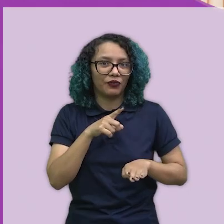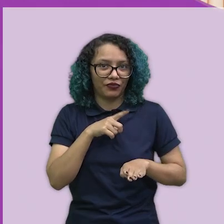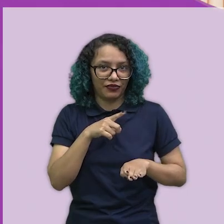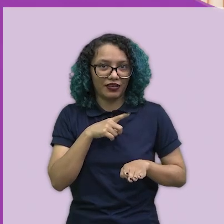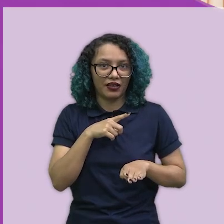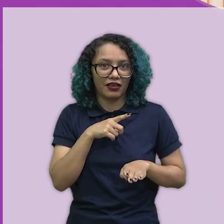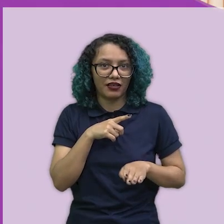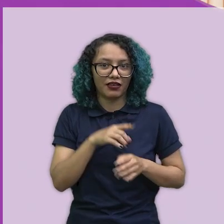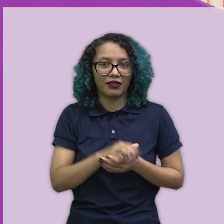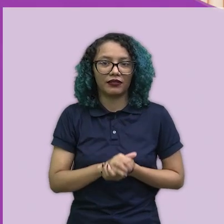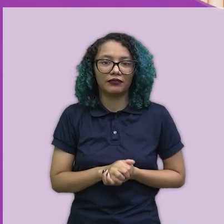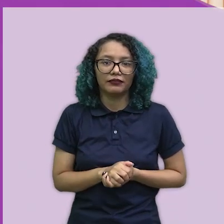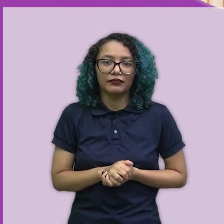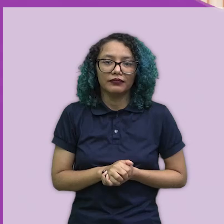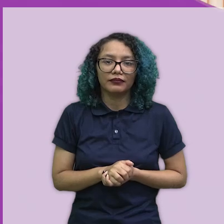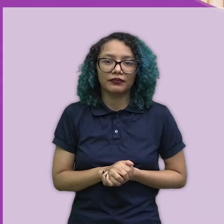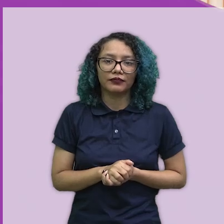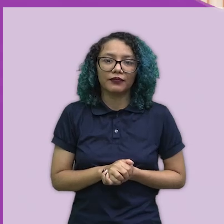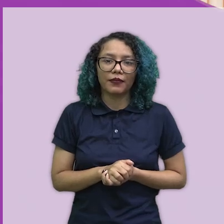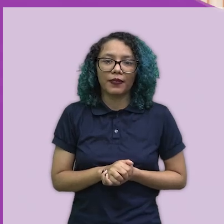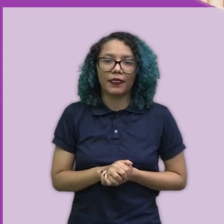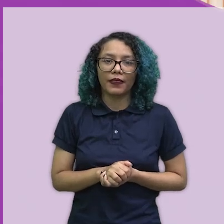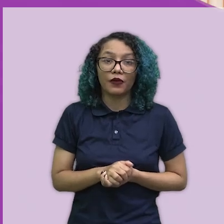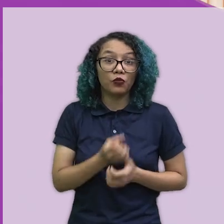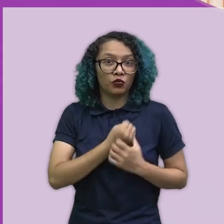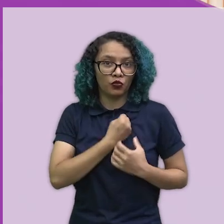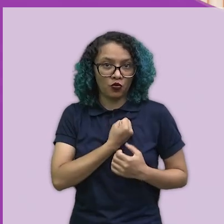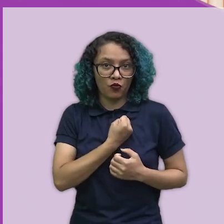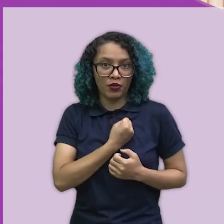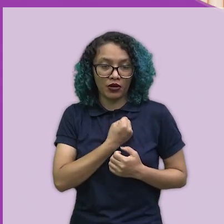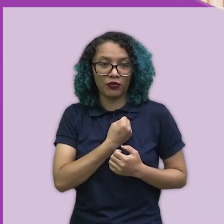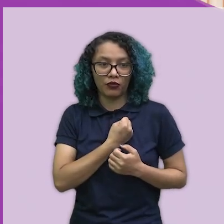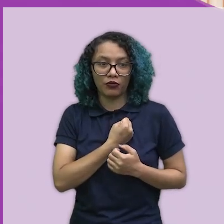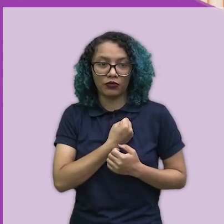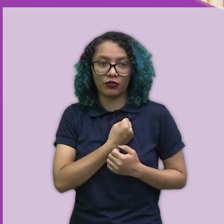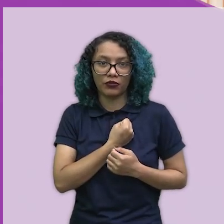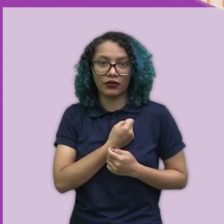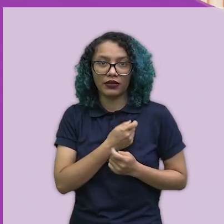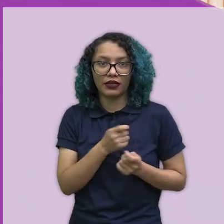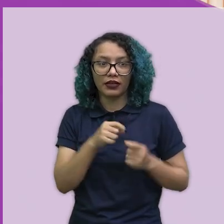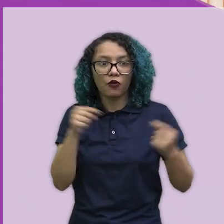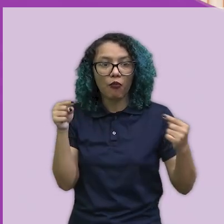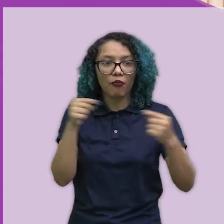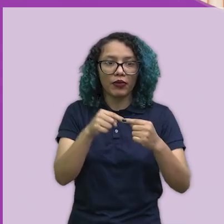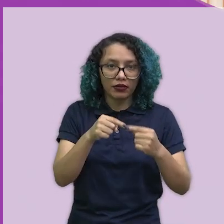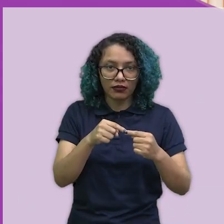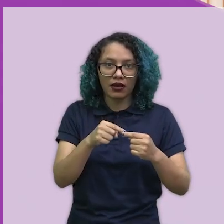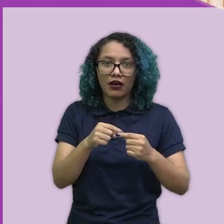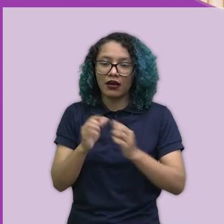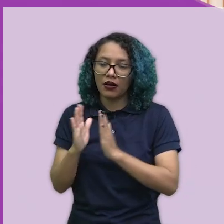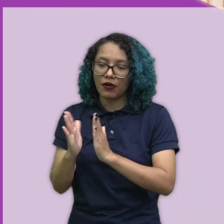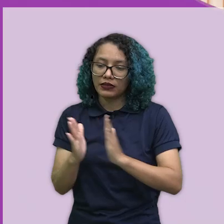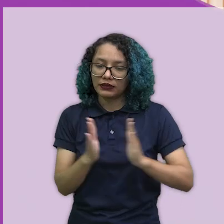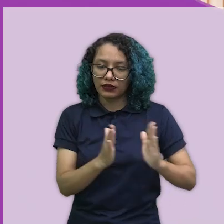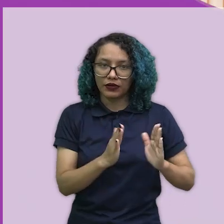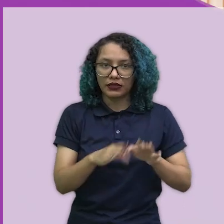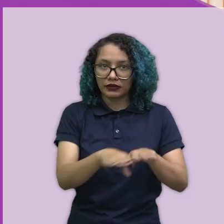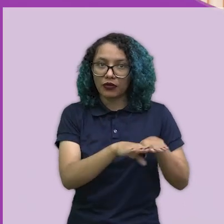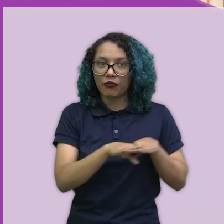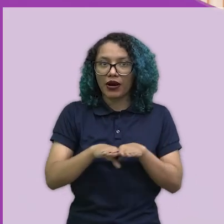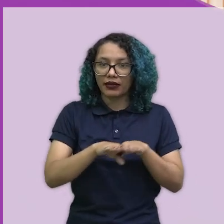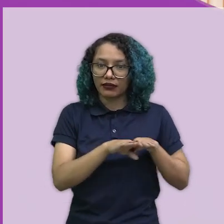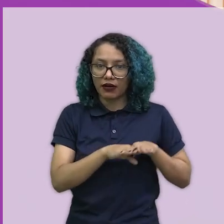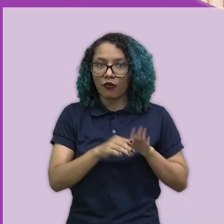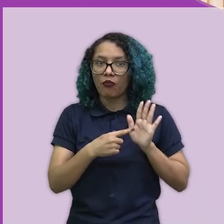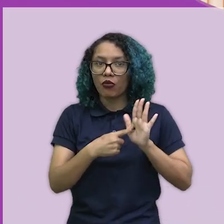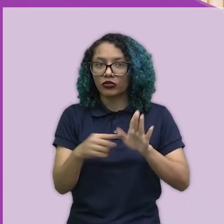um elemento que define o padrão dessa sequência, né? Então, eu tenho o que nós chamamos de padrão. Eu tenho